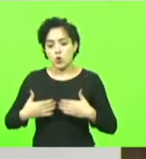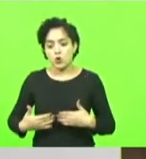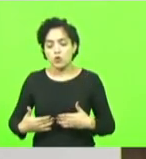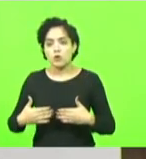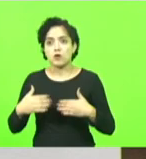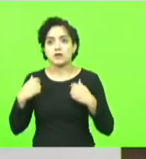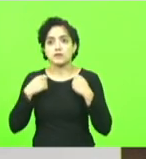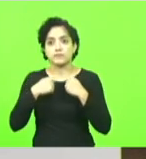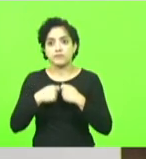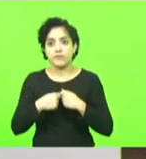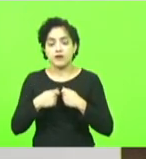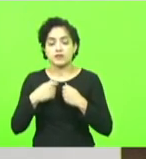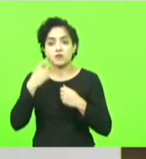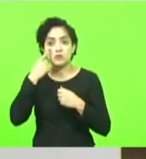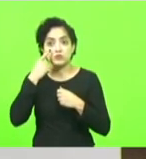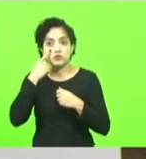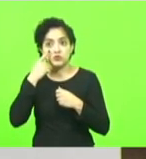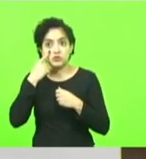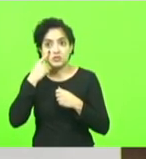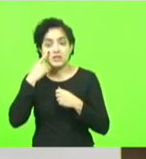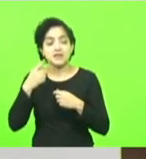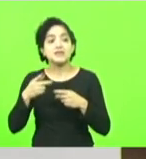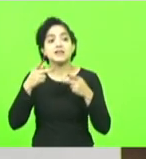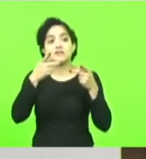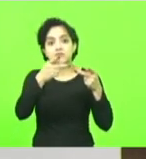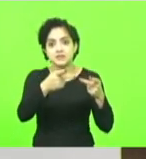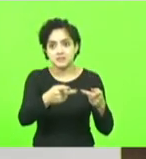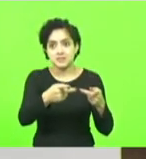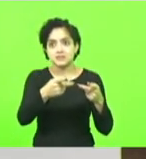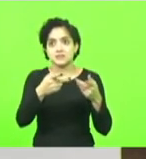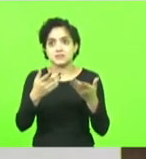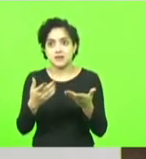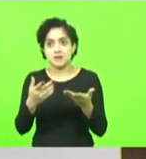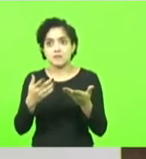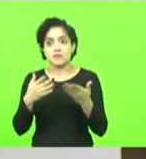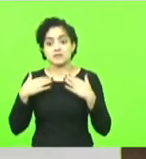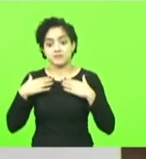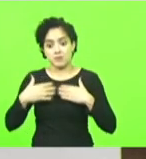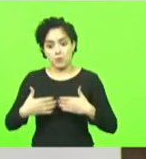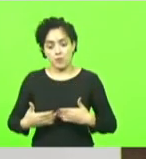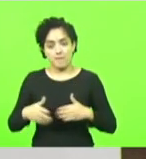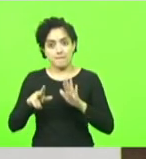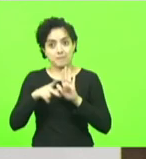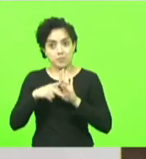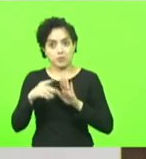ver o dia que ele for visitar as PFEMs, se ele vai colocar a roupa da PFEM.